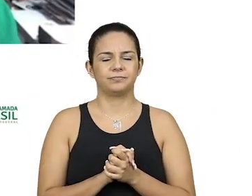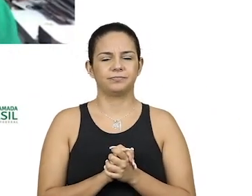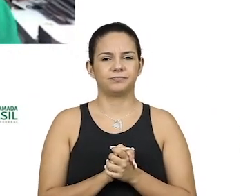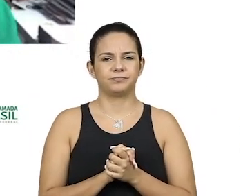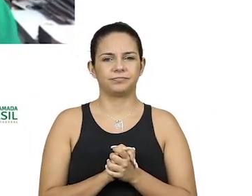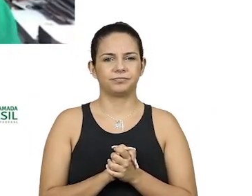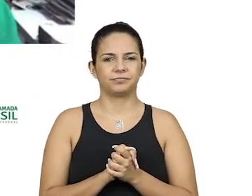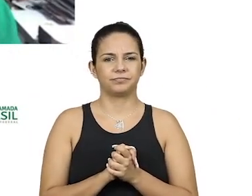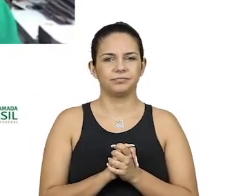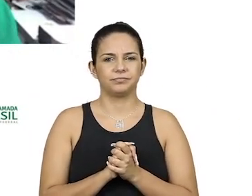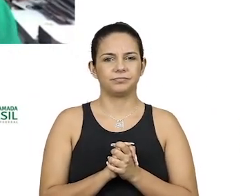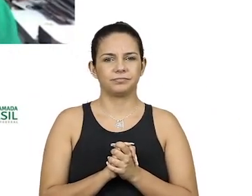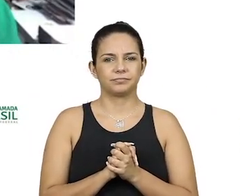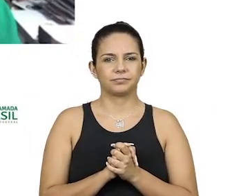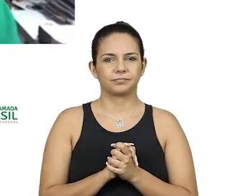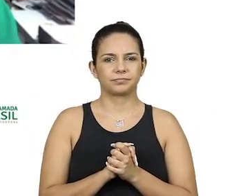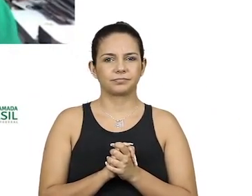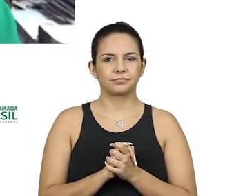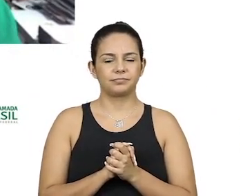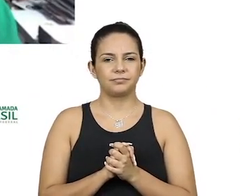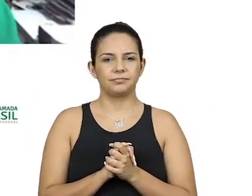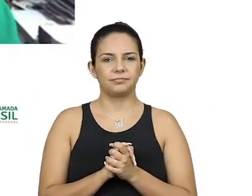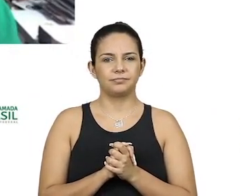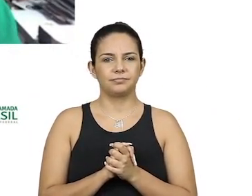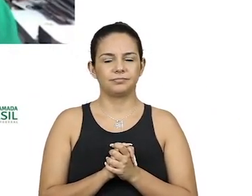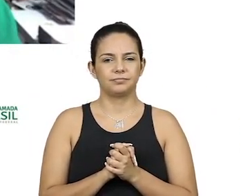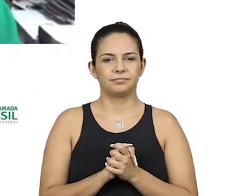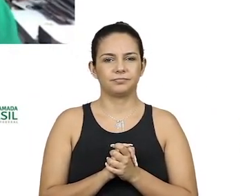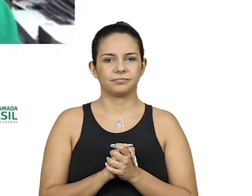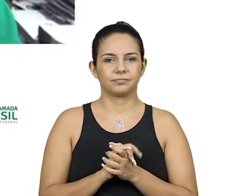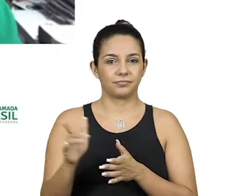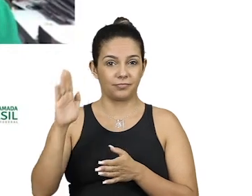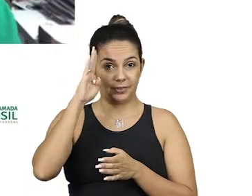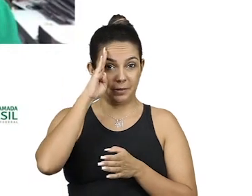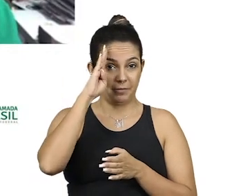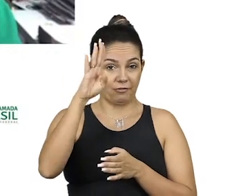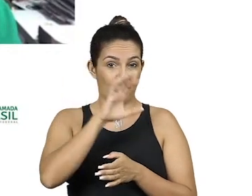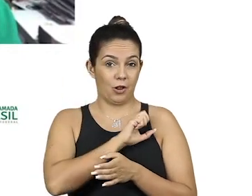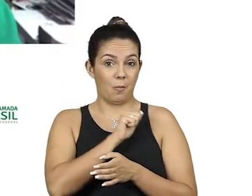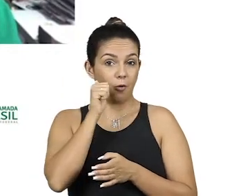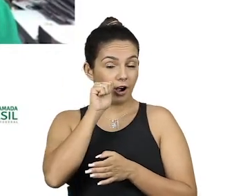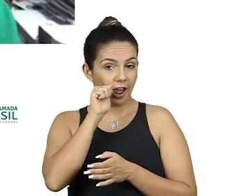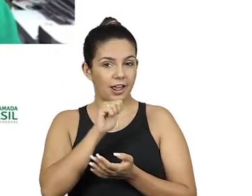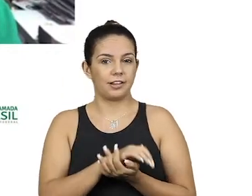Ele se correspondia preferentemente com mulheres,